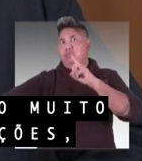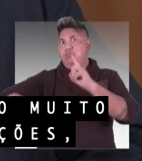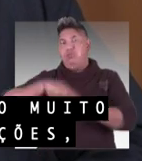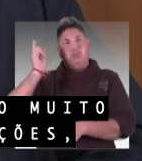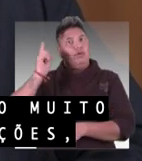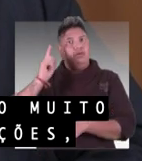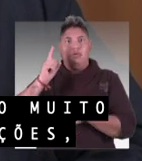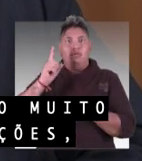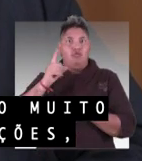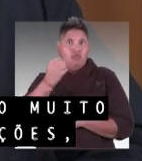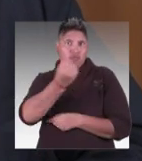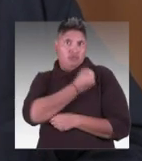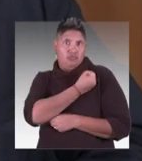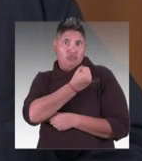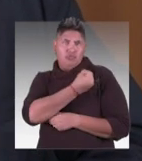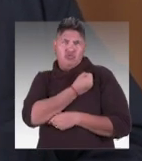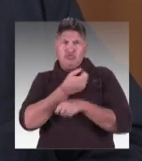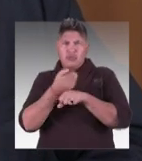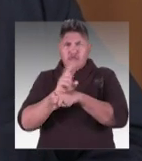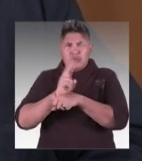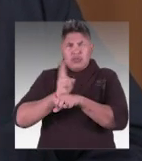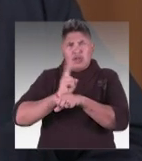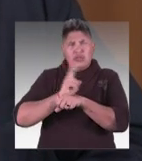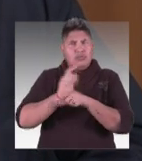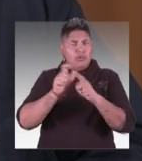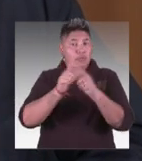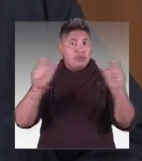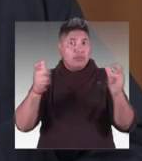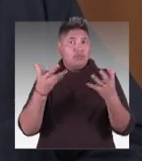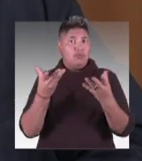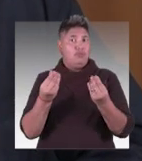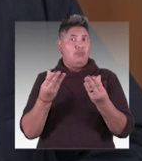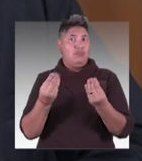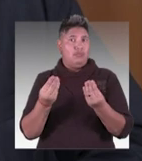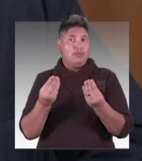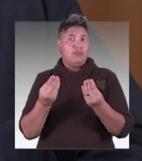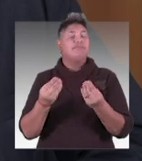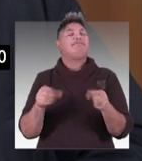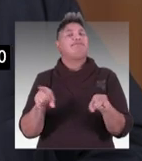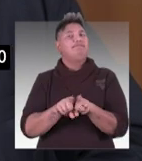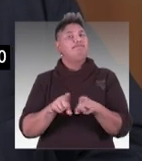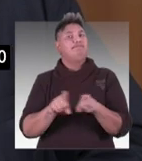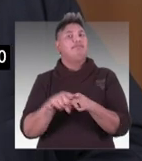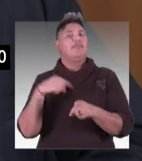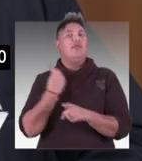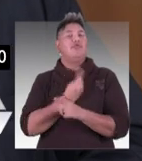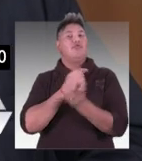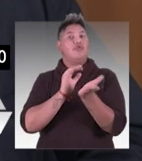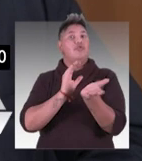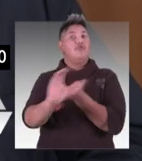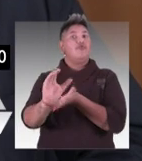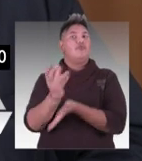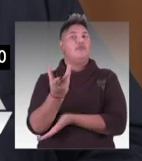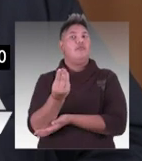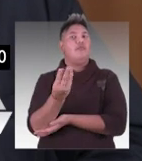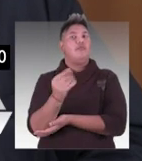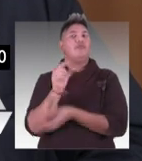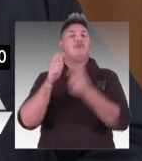ações de fiscalização aumentou muito. Também nós investimos muito